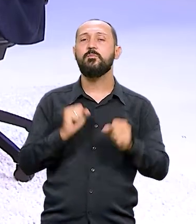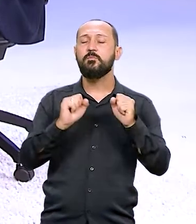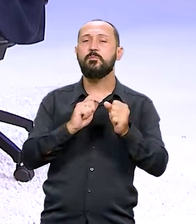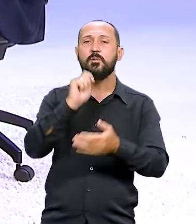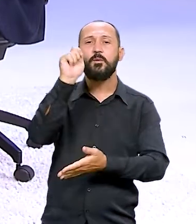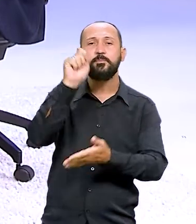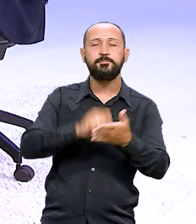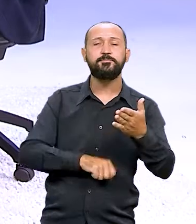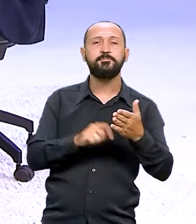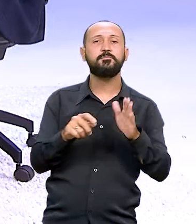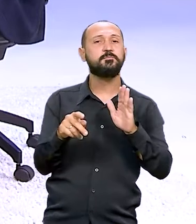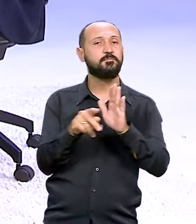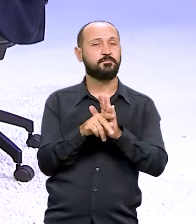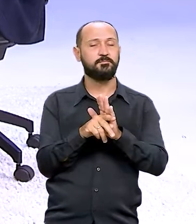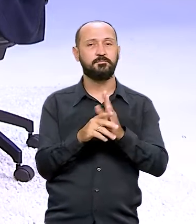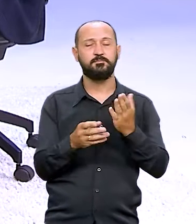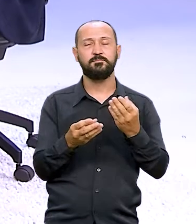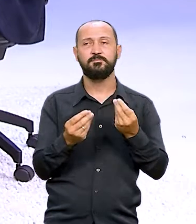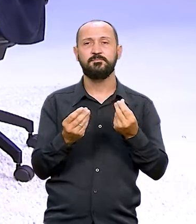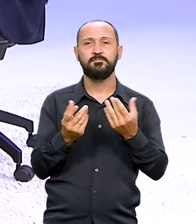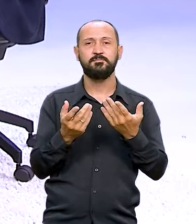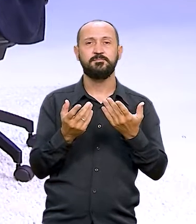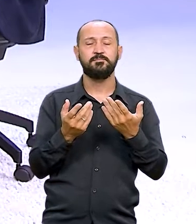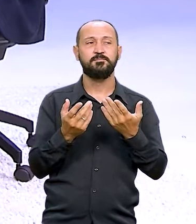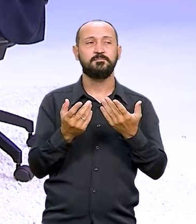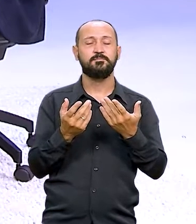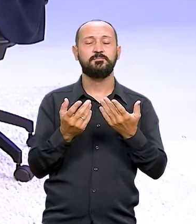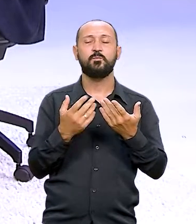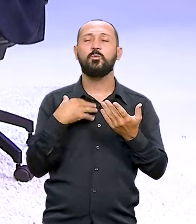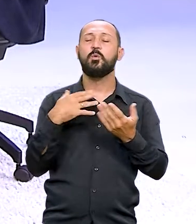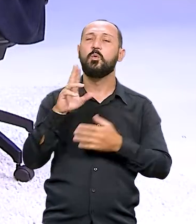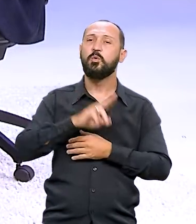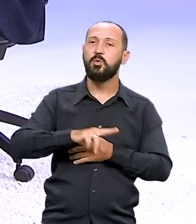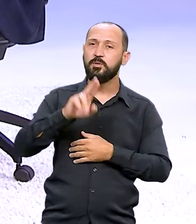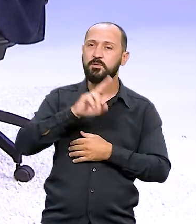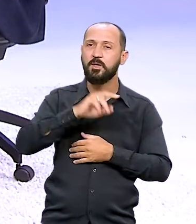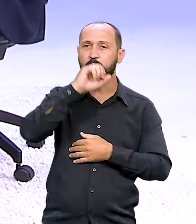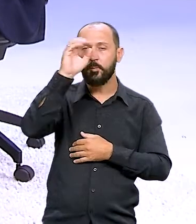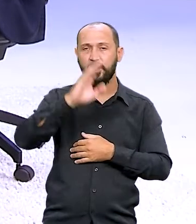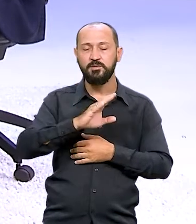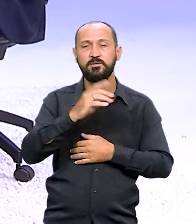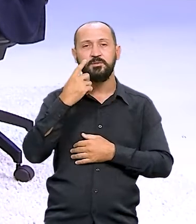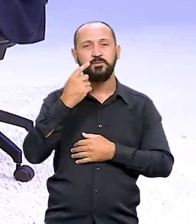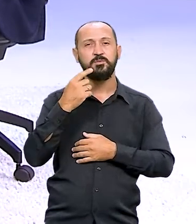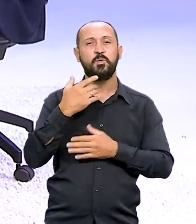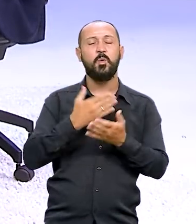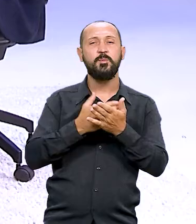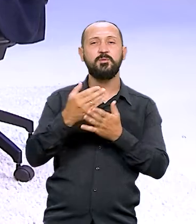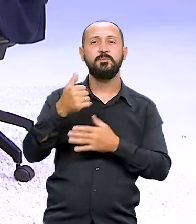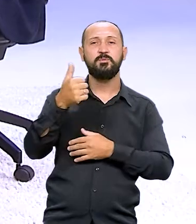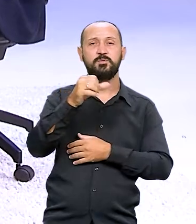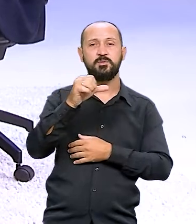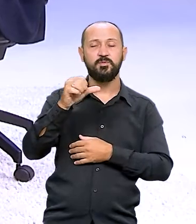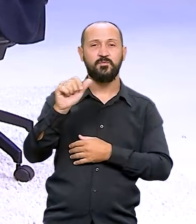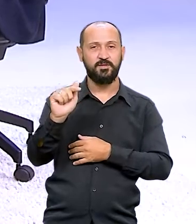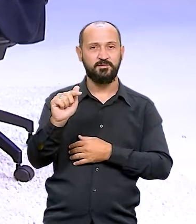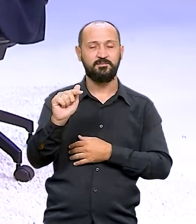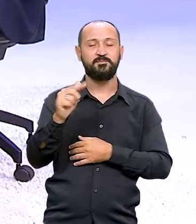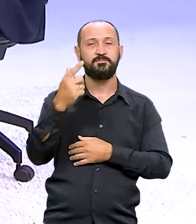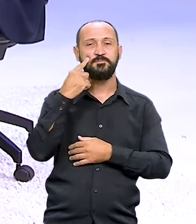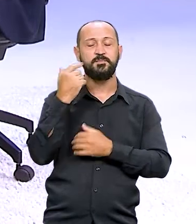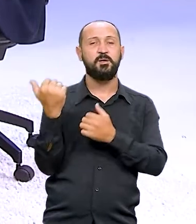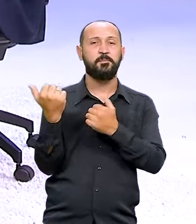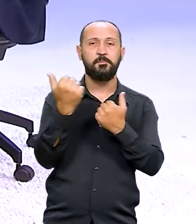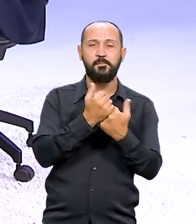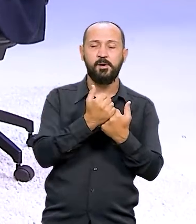é um contrato, é uma modalidade de contrato muito em voga no Brasil, muito utilizada no Brasil desde 97? Sim, ela é ela